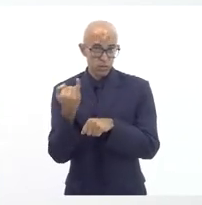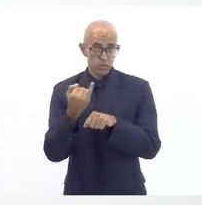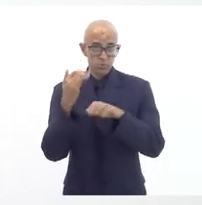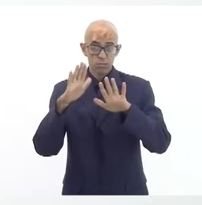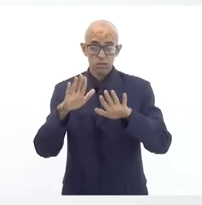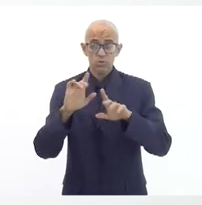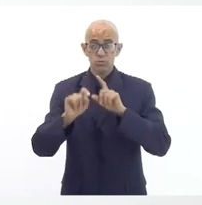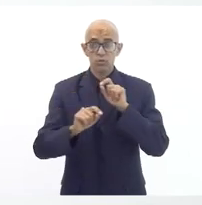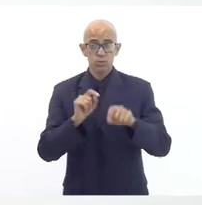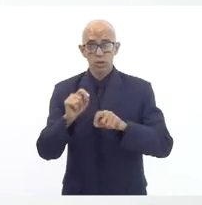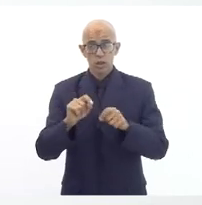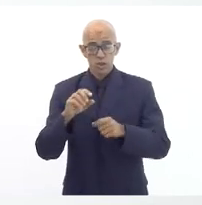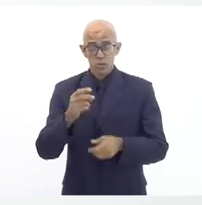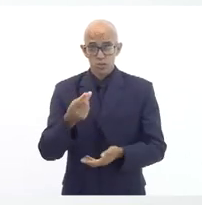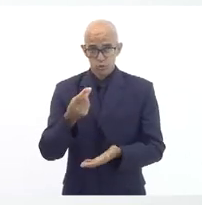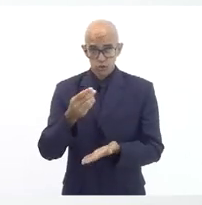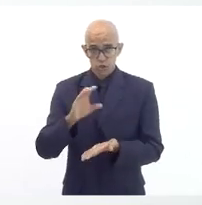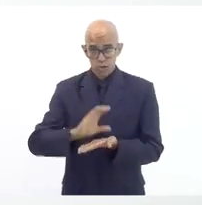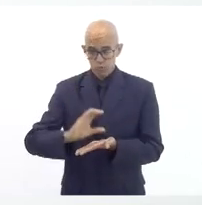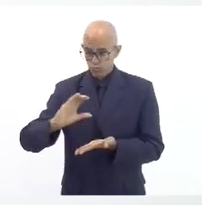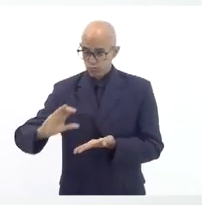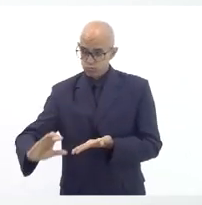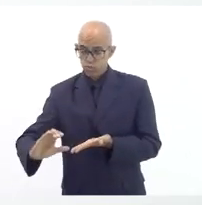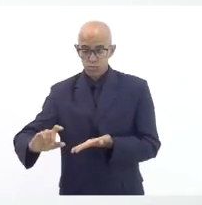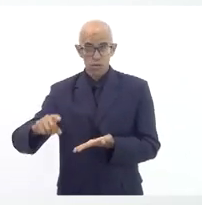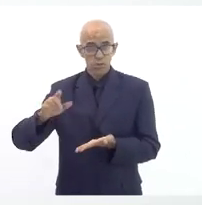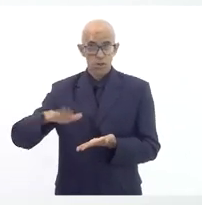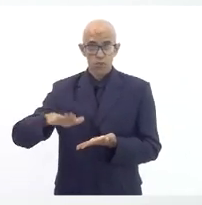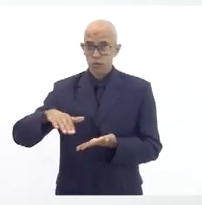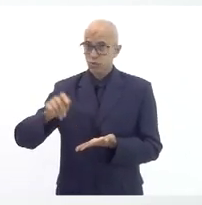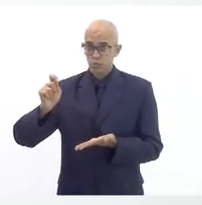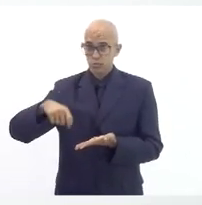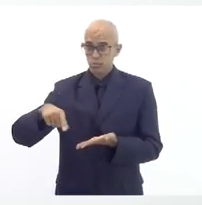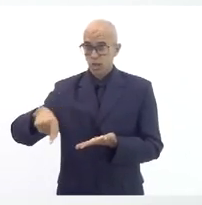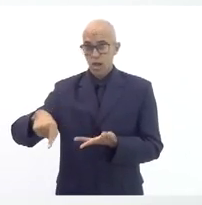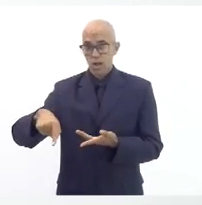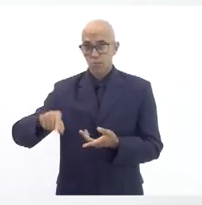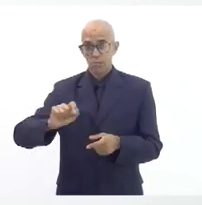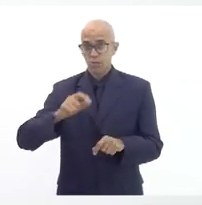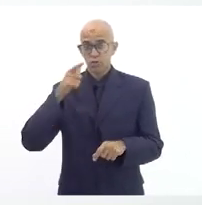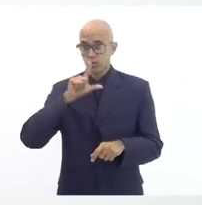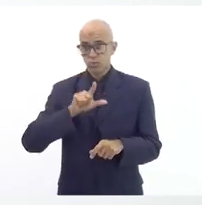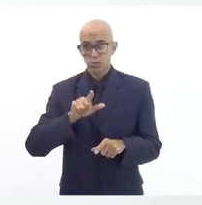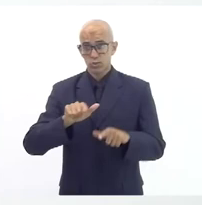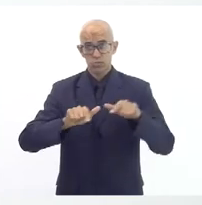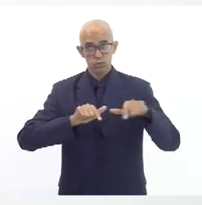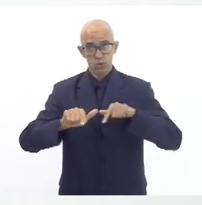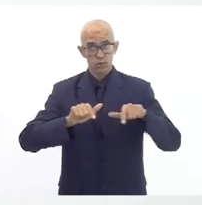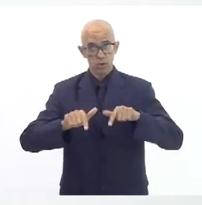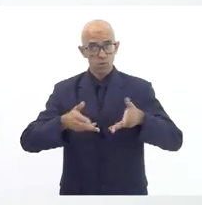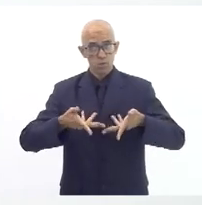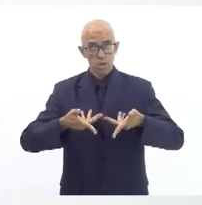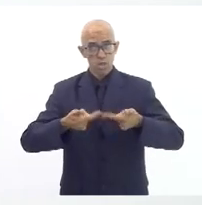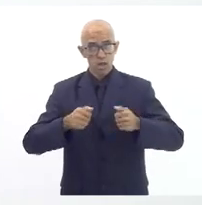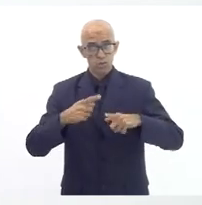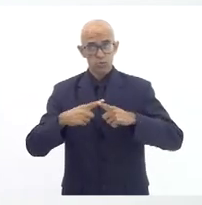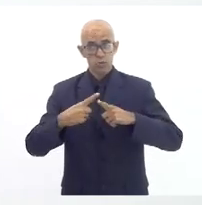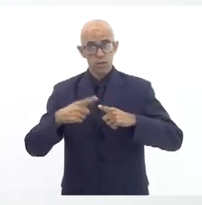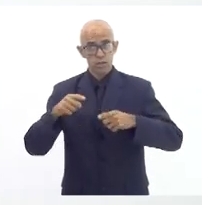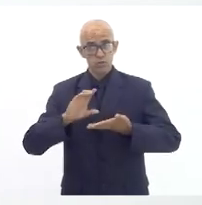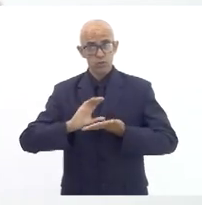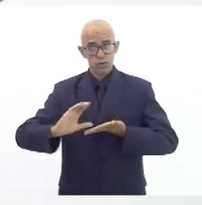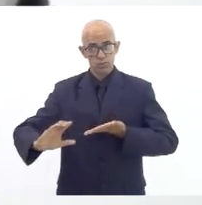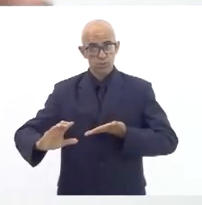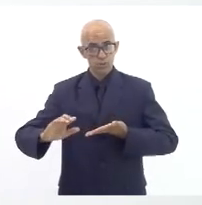volume de recursos do Pacto RJ sejam suficientes para a gente trazer um serviço de qualidade, porque esses investimentos já deveriam